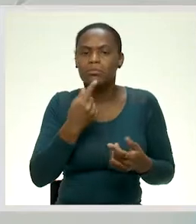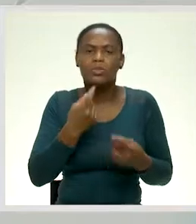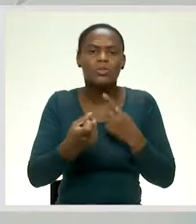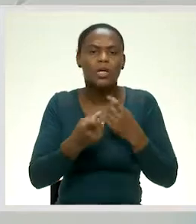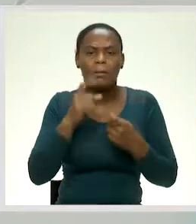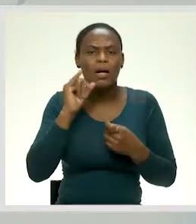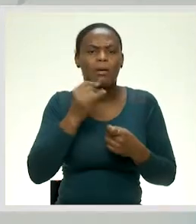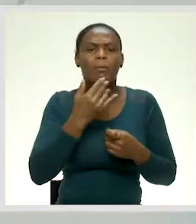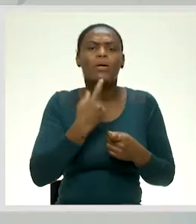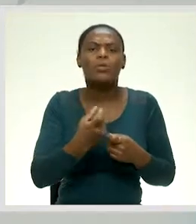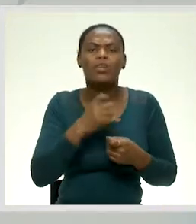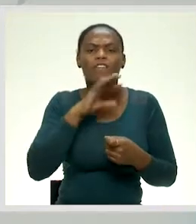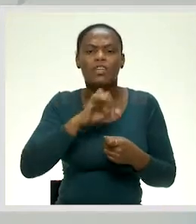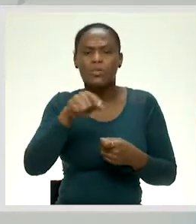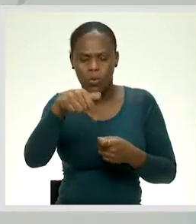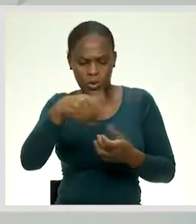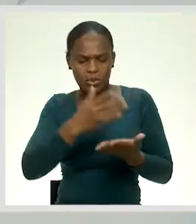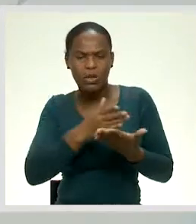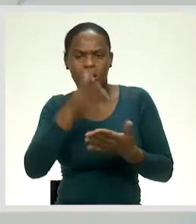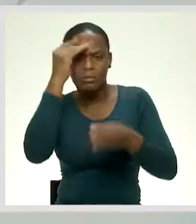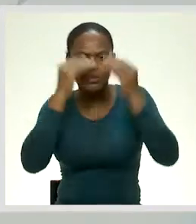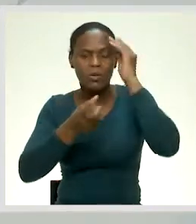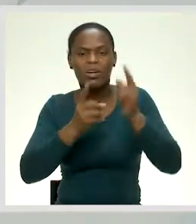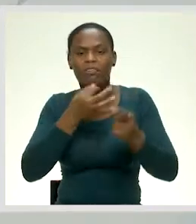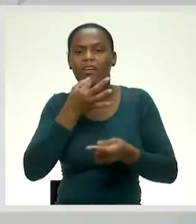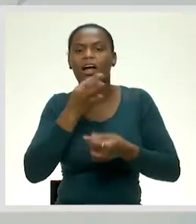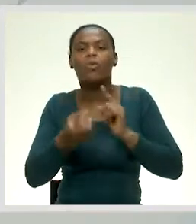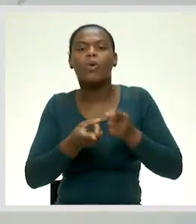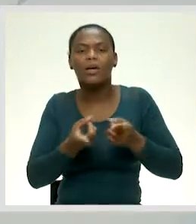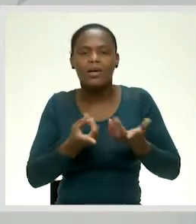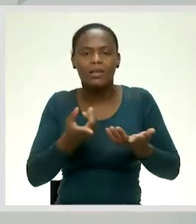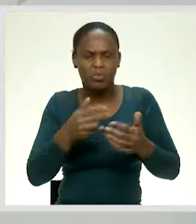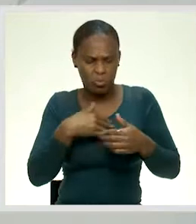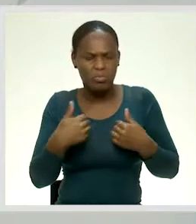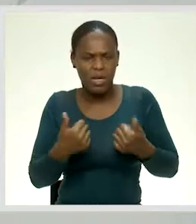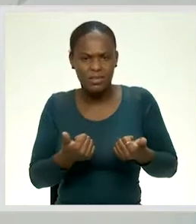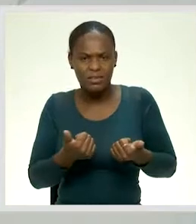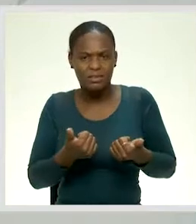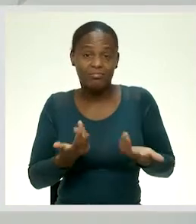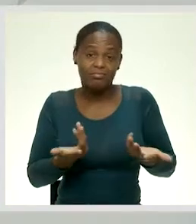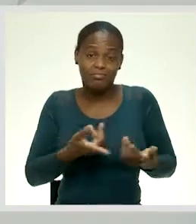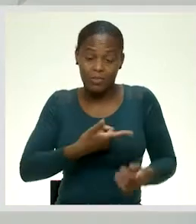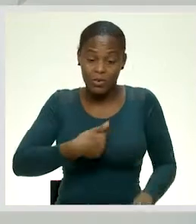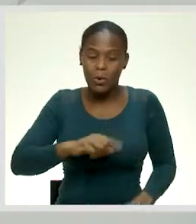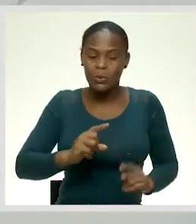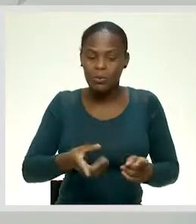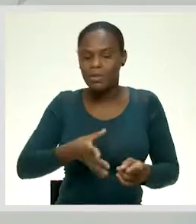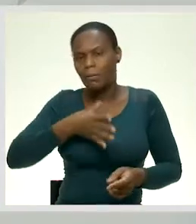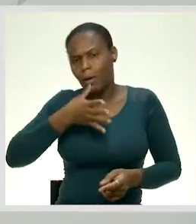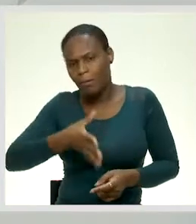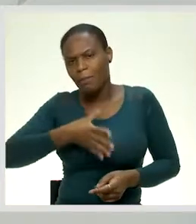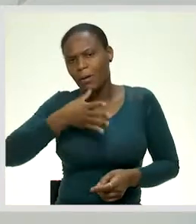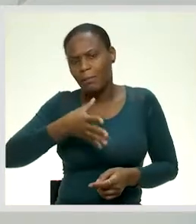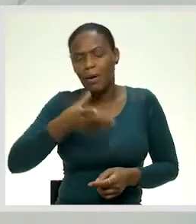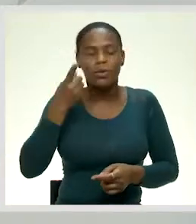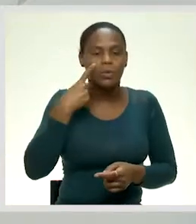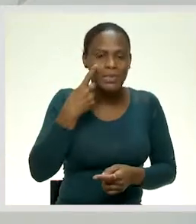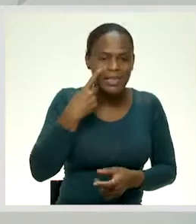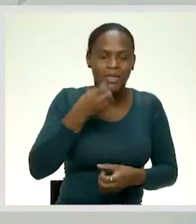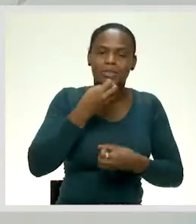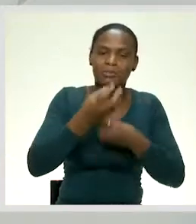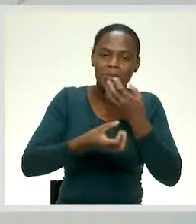escola, você hoje aprendeu o quê? O que é que falaram? Ocorreu tudo bem? Nós começamos a relatar, dar a conhecer aquilo